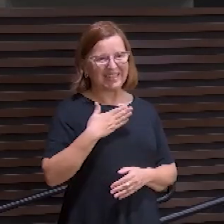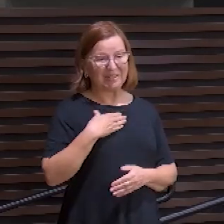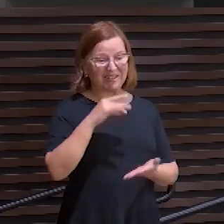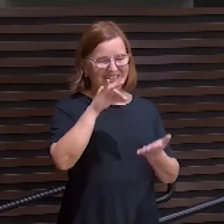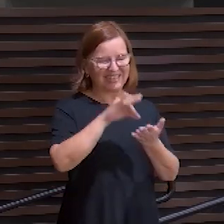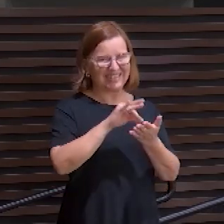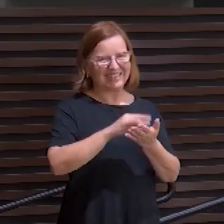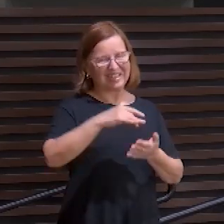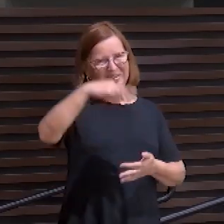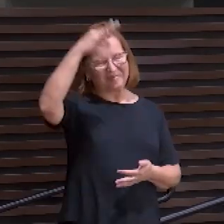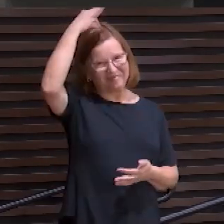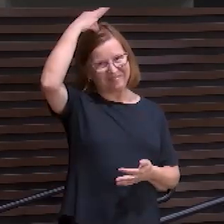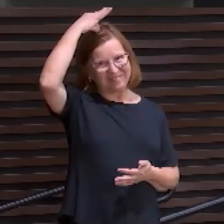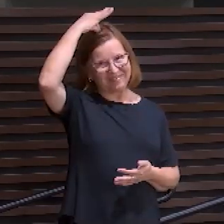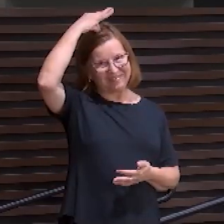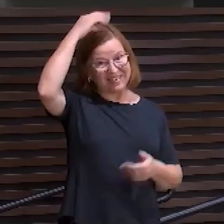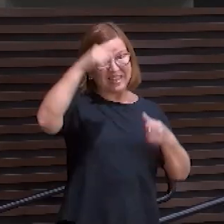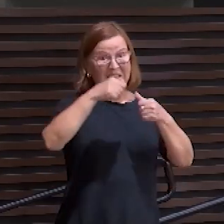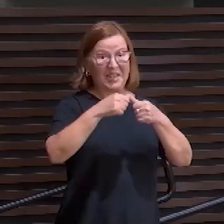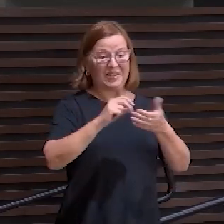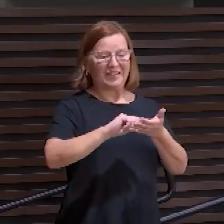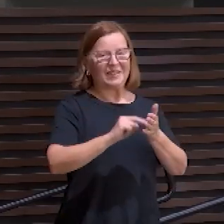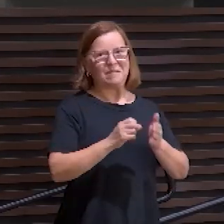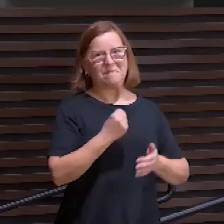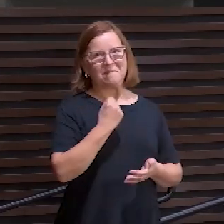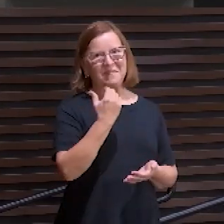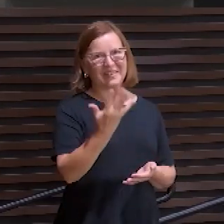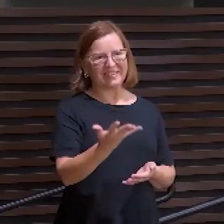realidade espiritual. Isto é o bem.